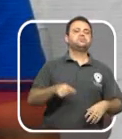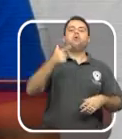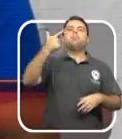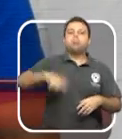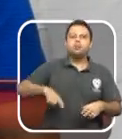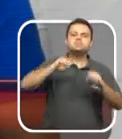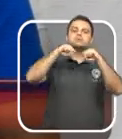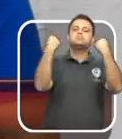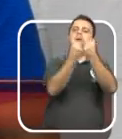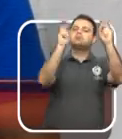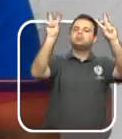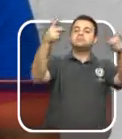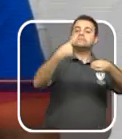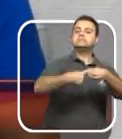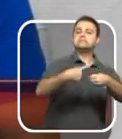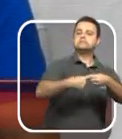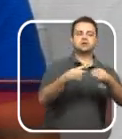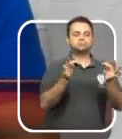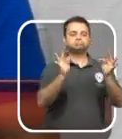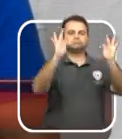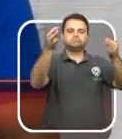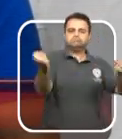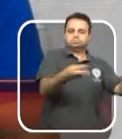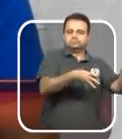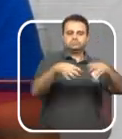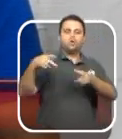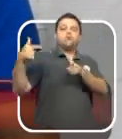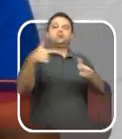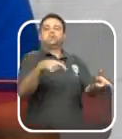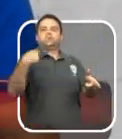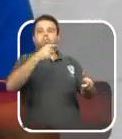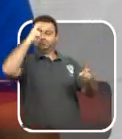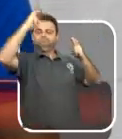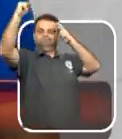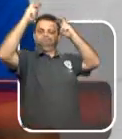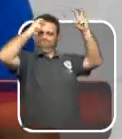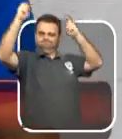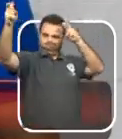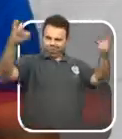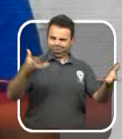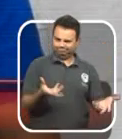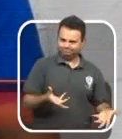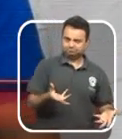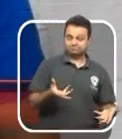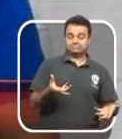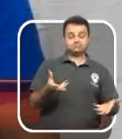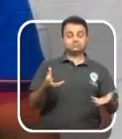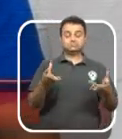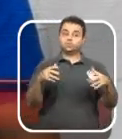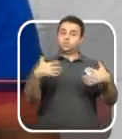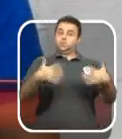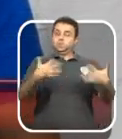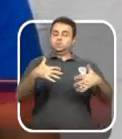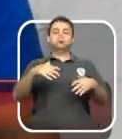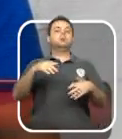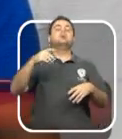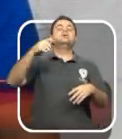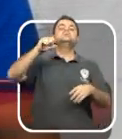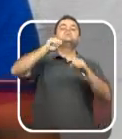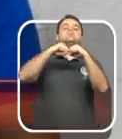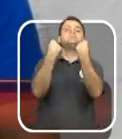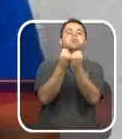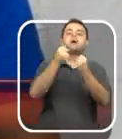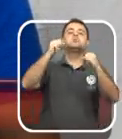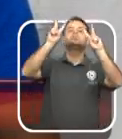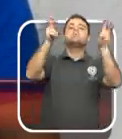Cidades Inteligentes, foi um seminário muito importante e também discutimos um assunto muito importante aqui, que é a questão